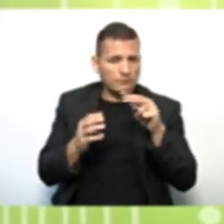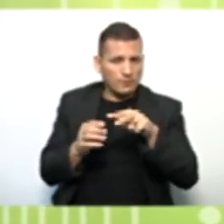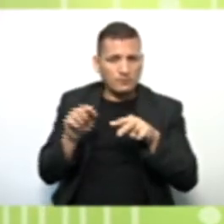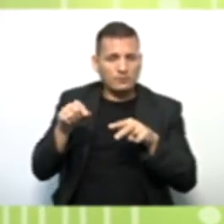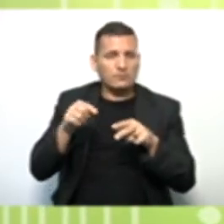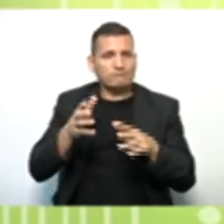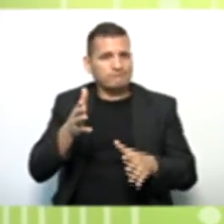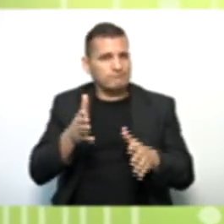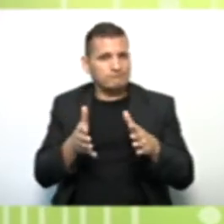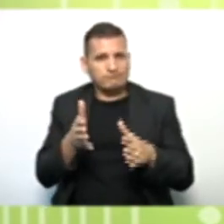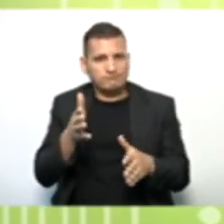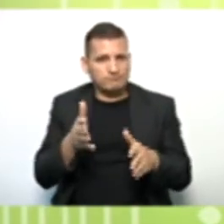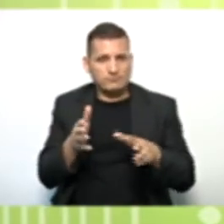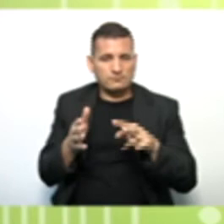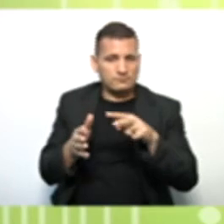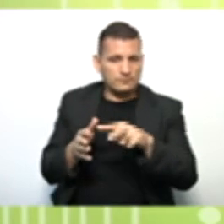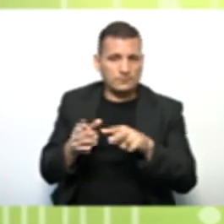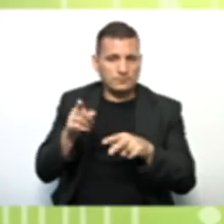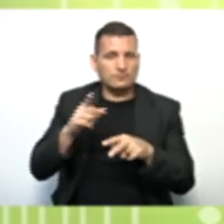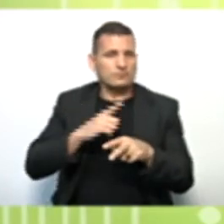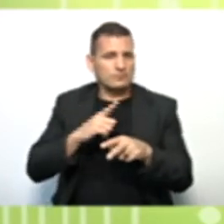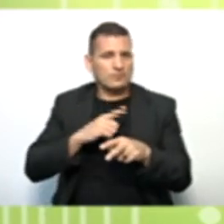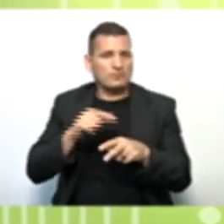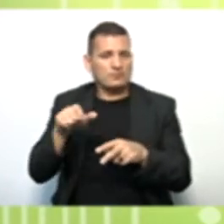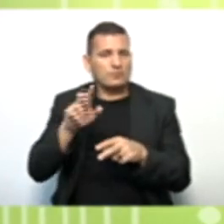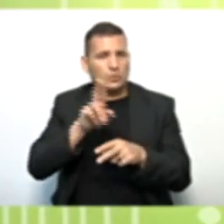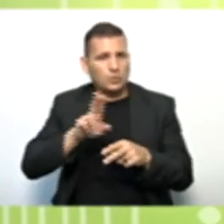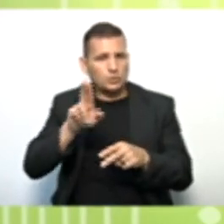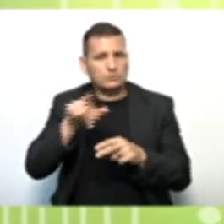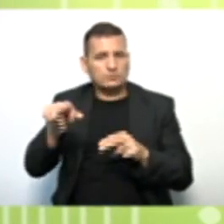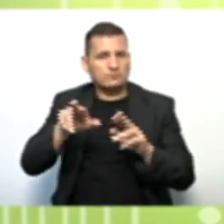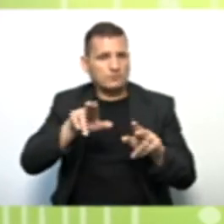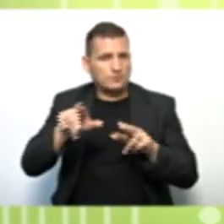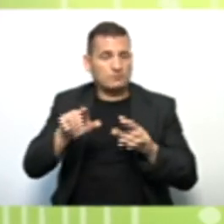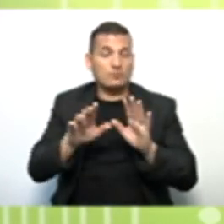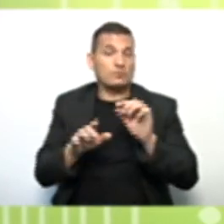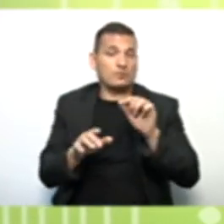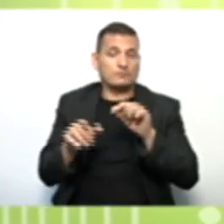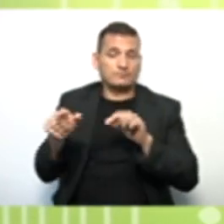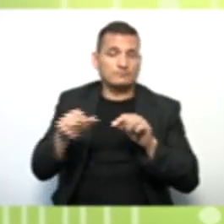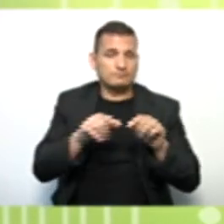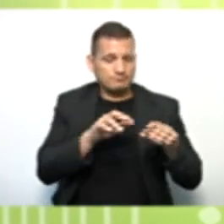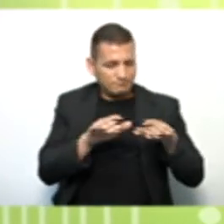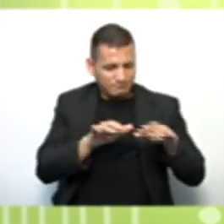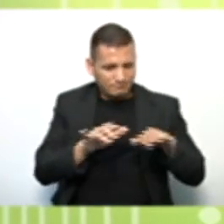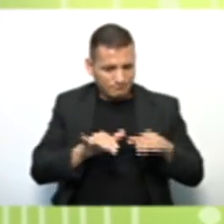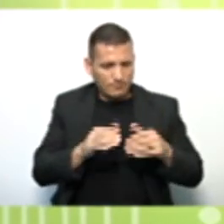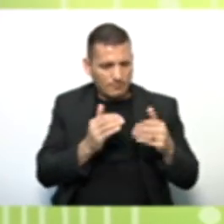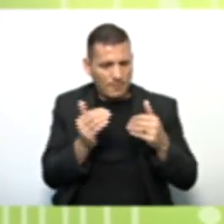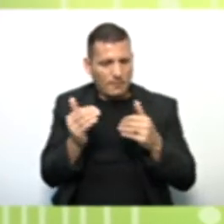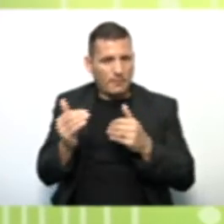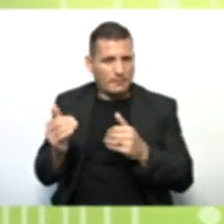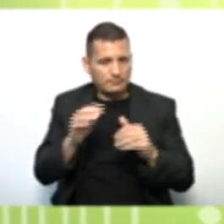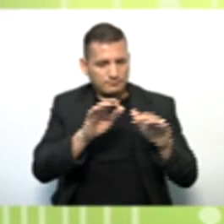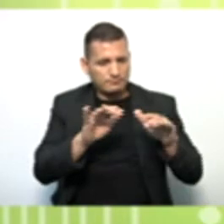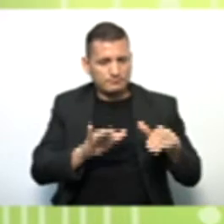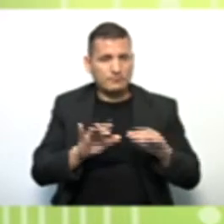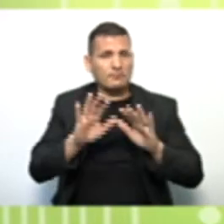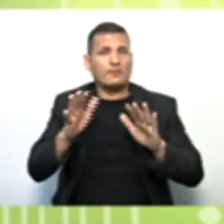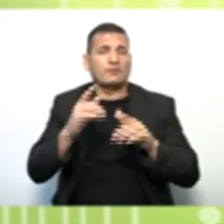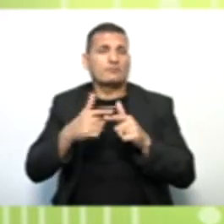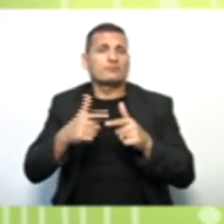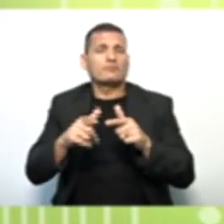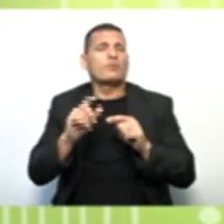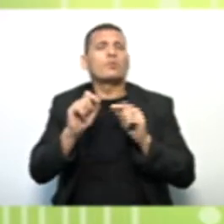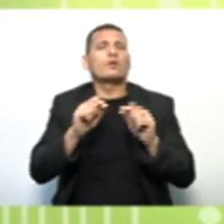se mexendo, já aquelas funções propriamente ditas, a gente codifica aquilo lá, tá? Passo a passo, bonitinho, mas o problema é que